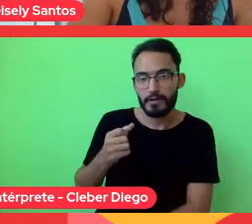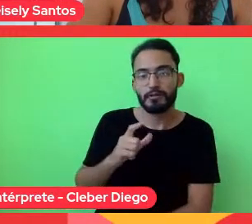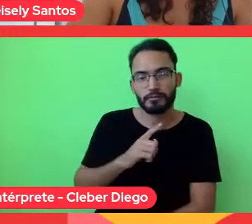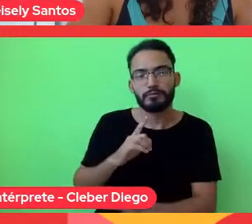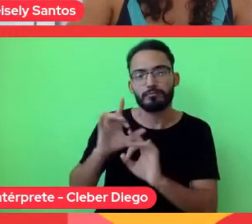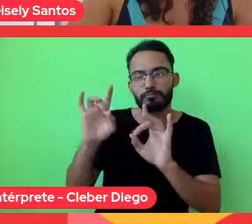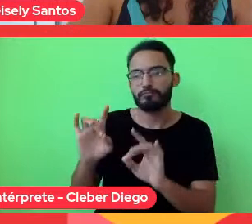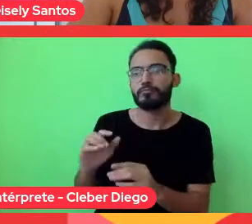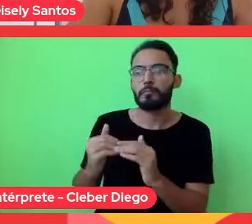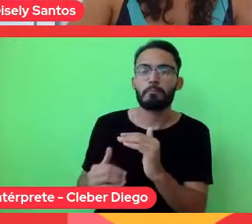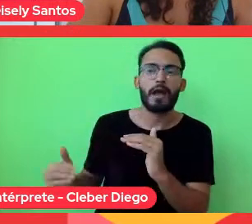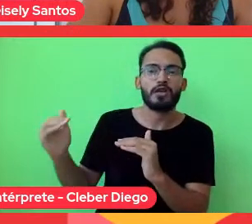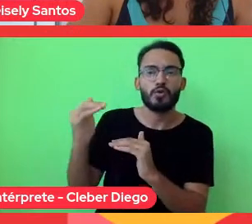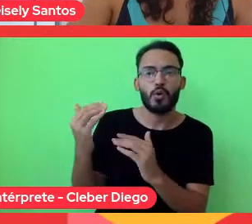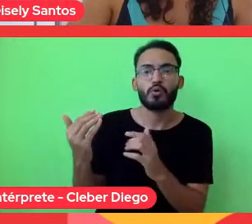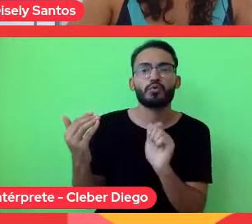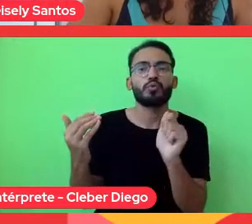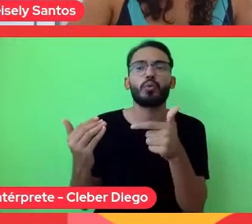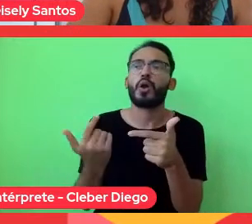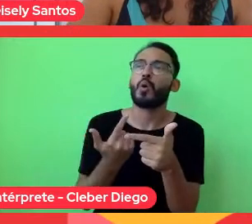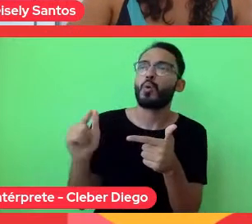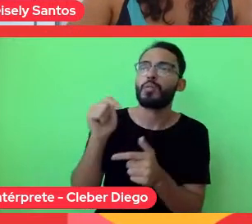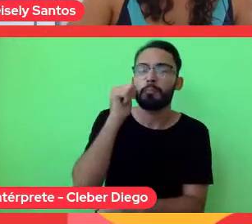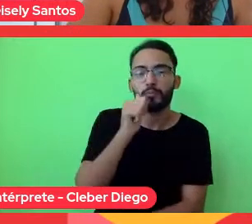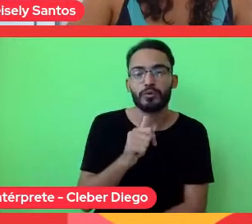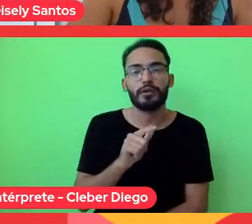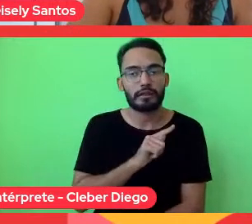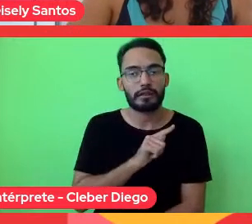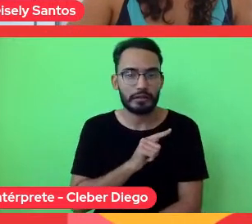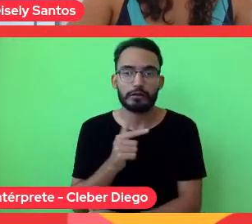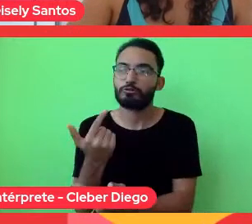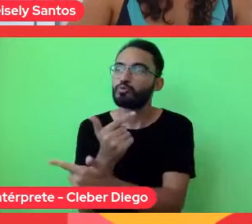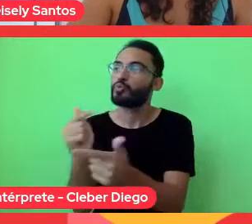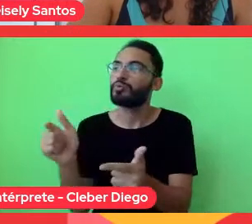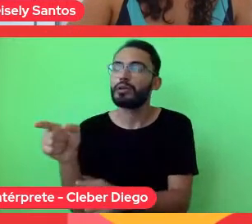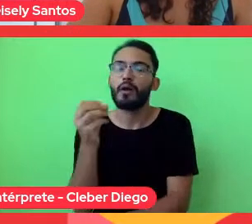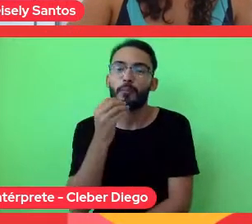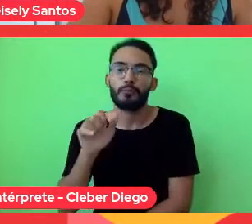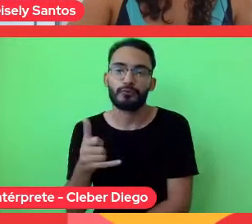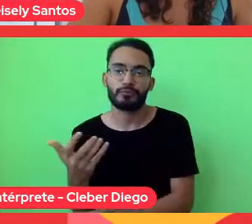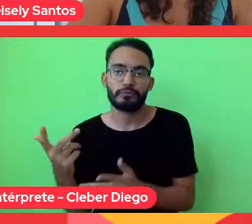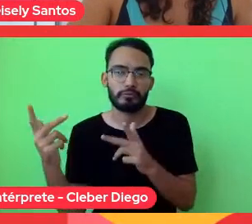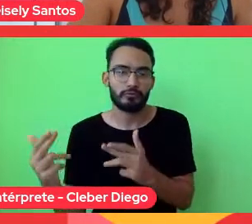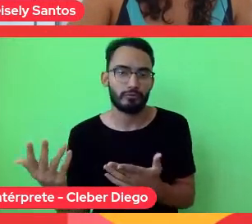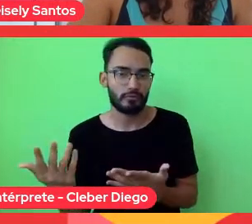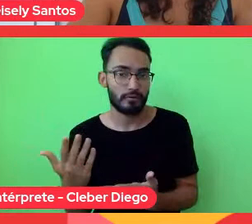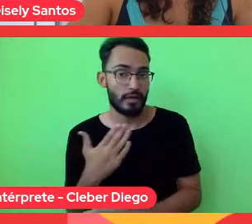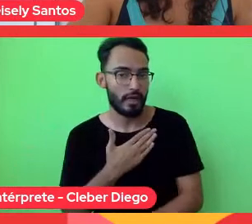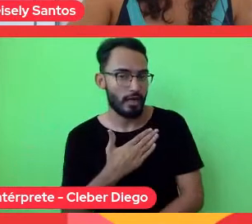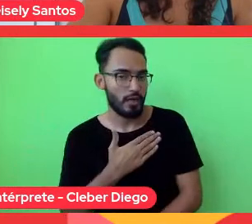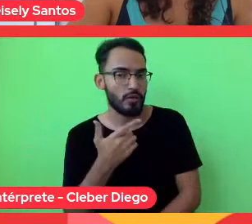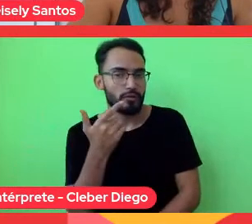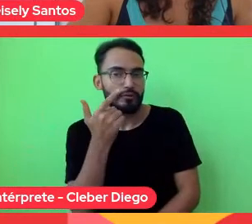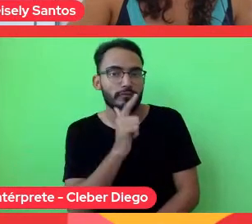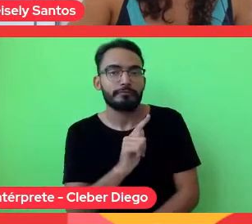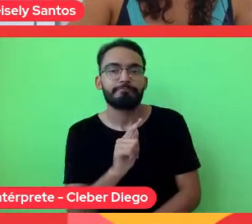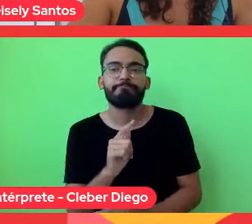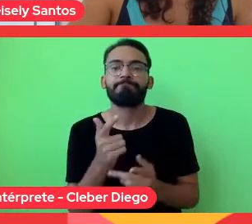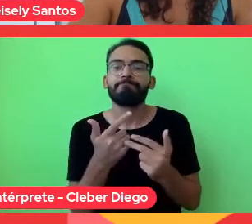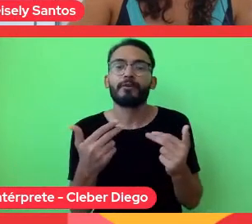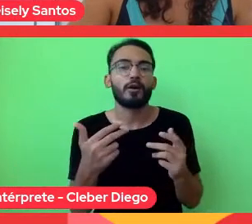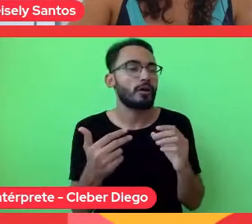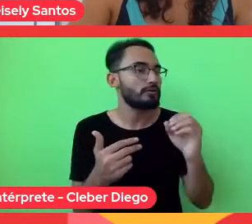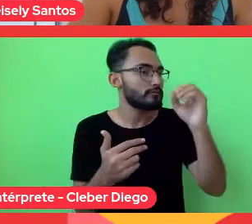muito maior do que outras mulheres que não têm. Então, eu tenho muita coisa que eu não sei o